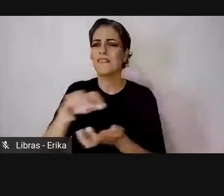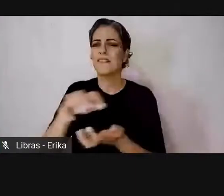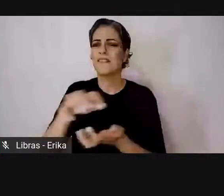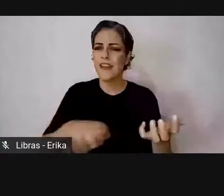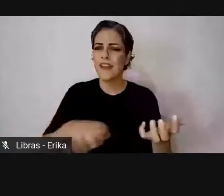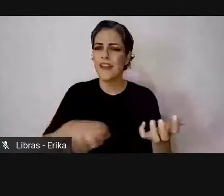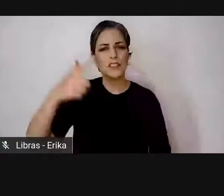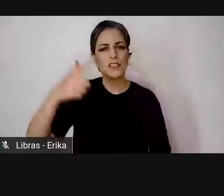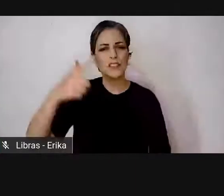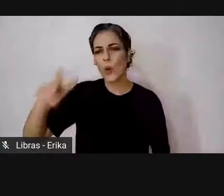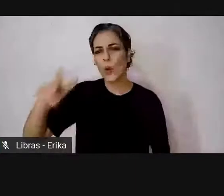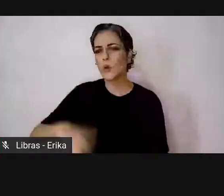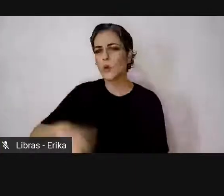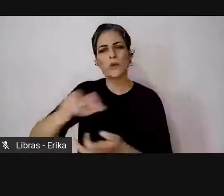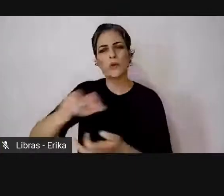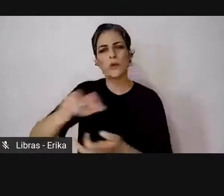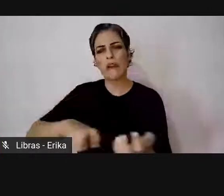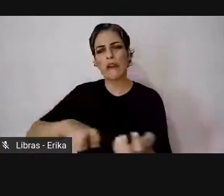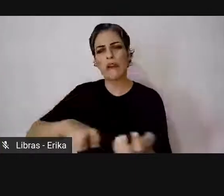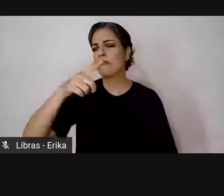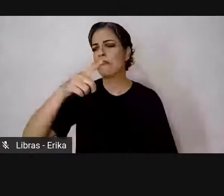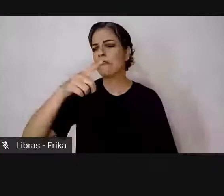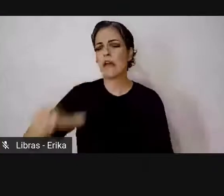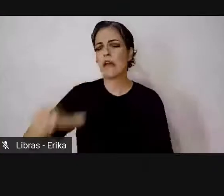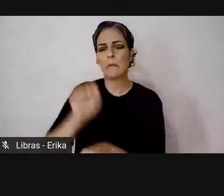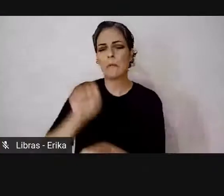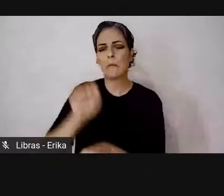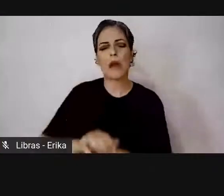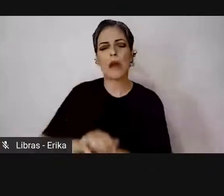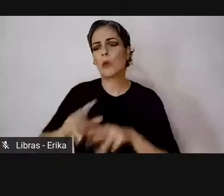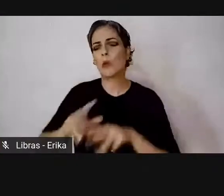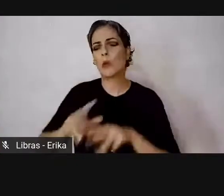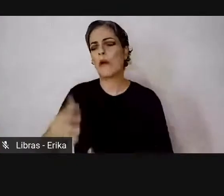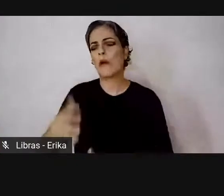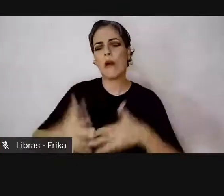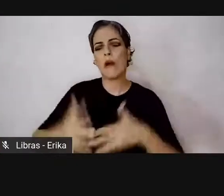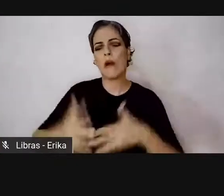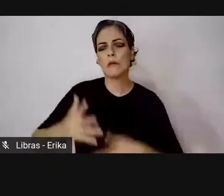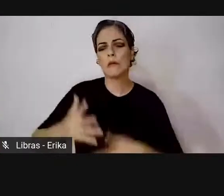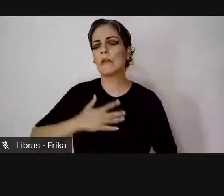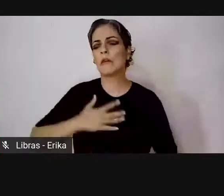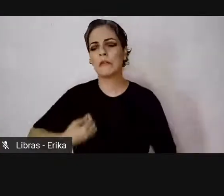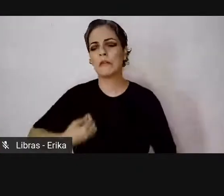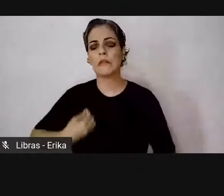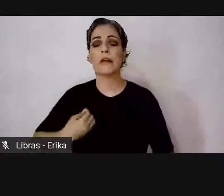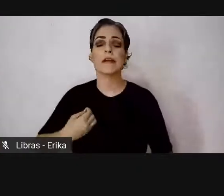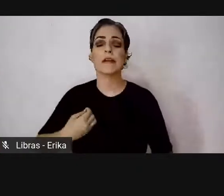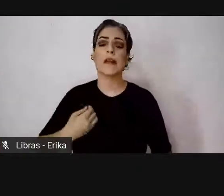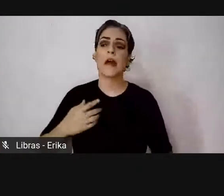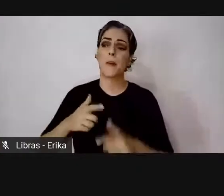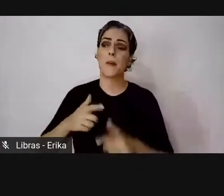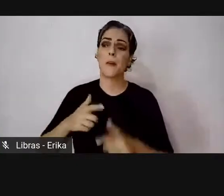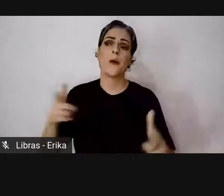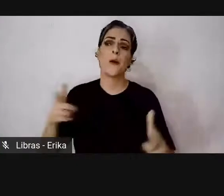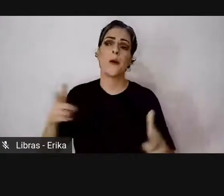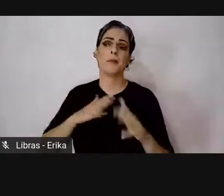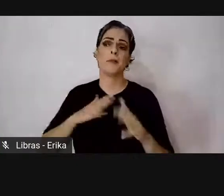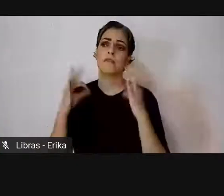greves atrás de greves, e atrapalhando viagem. Minha família não mora, a maioria não mora em